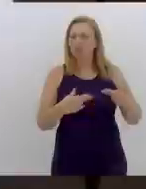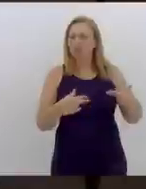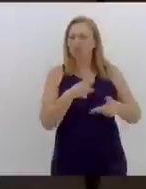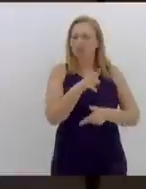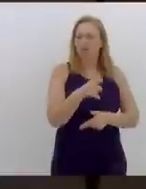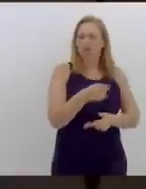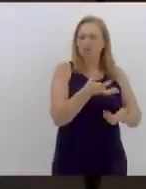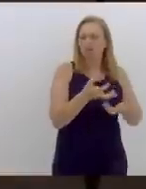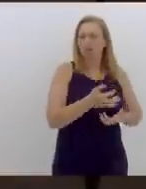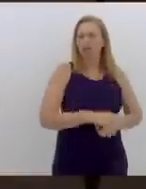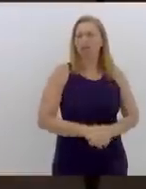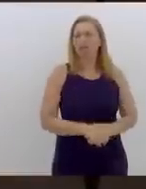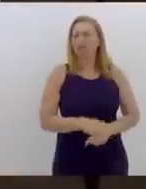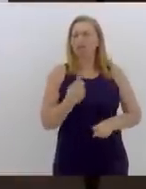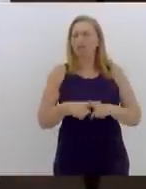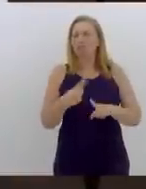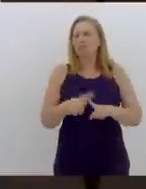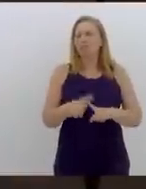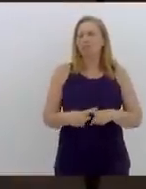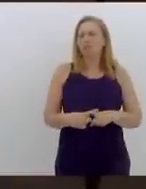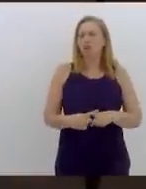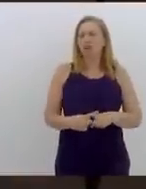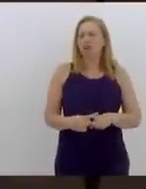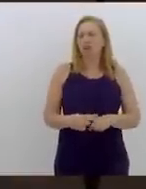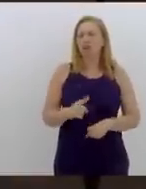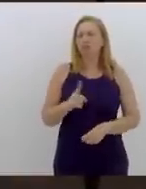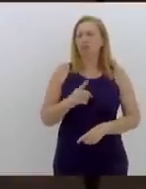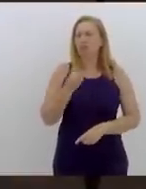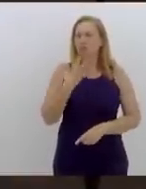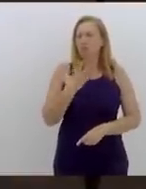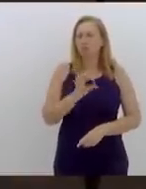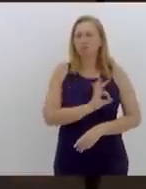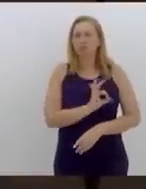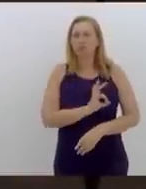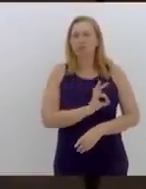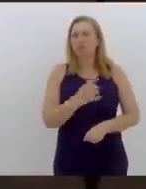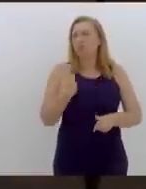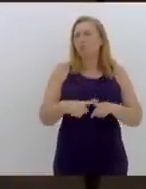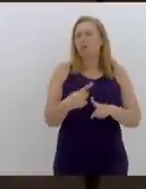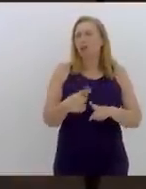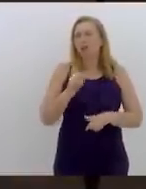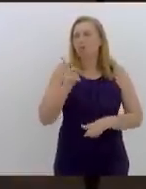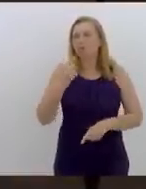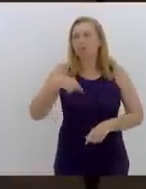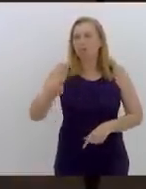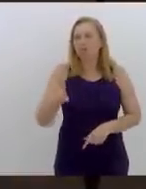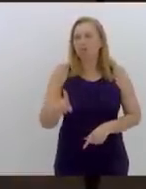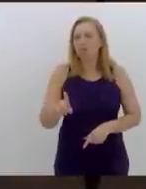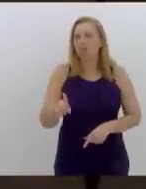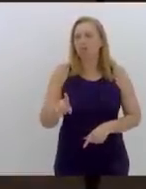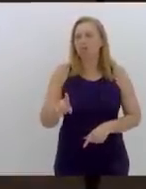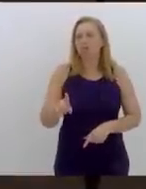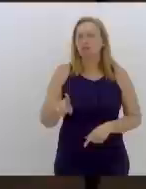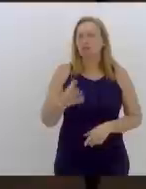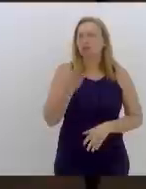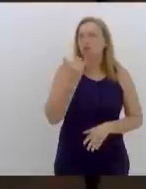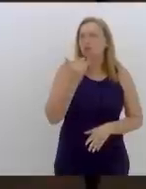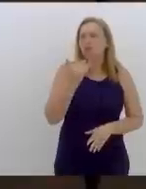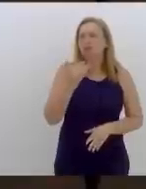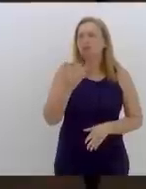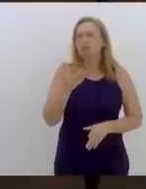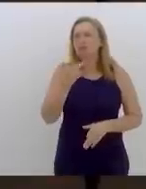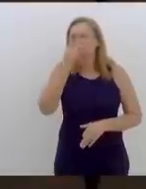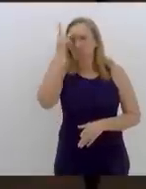Sabe por que que eu não fui útil para polícia porque eu não levava a merendinha de ninguém